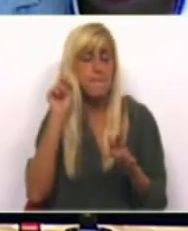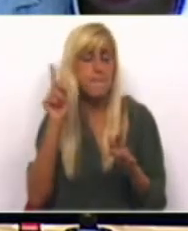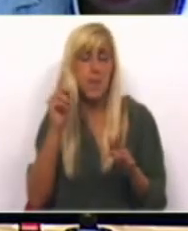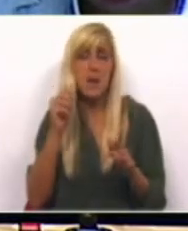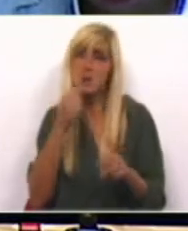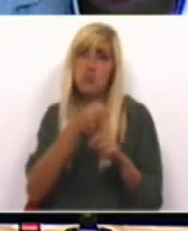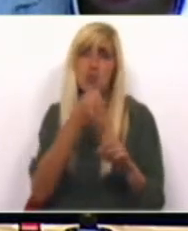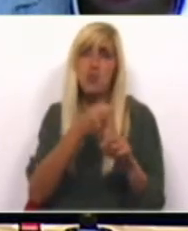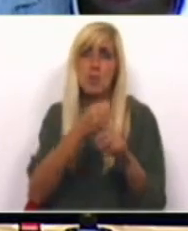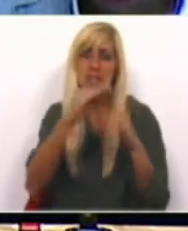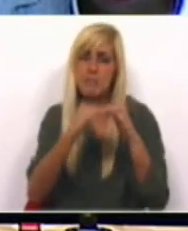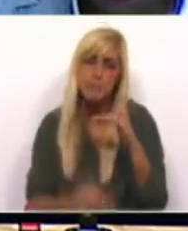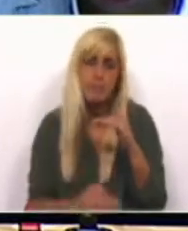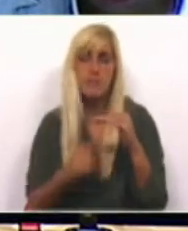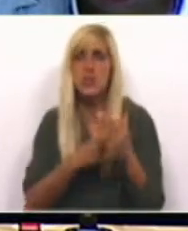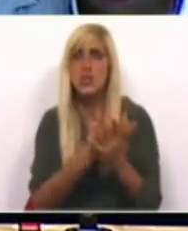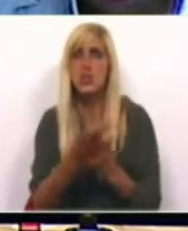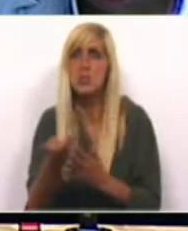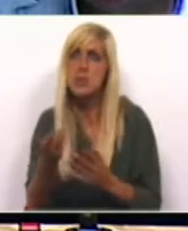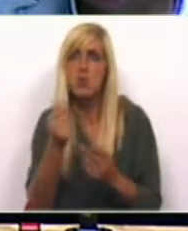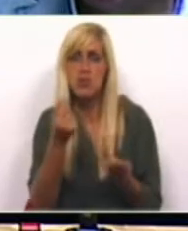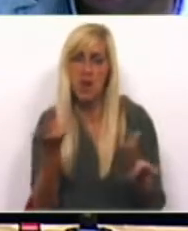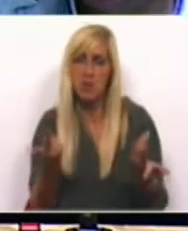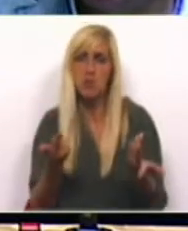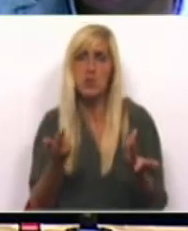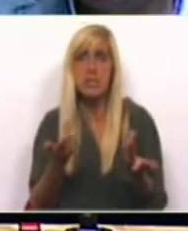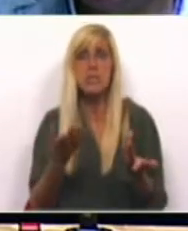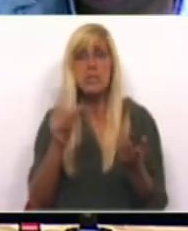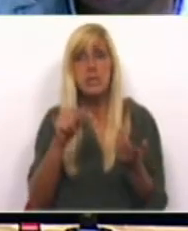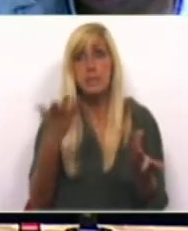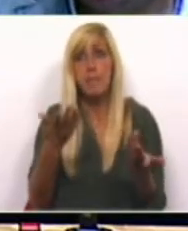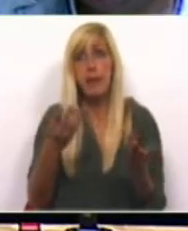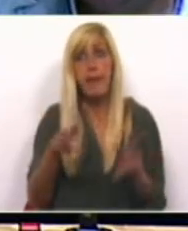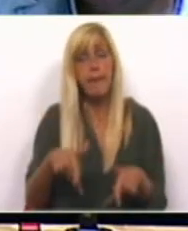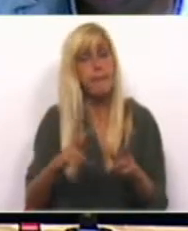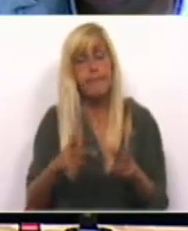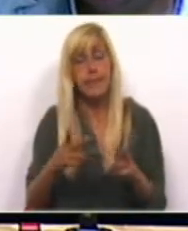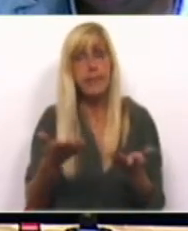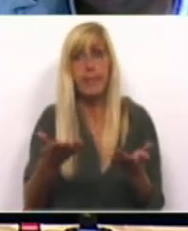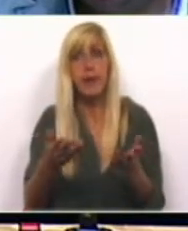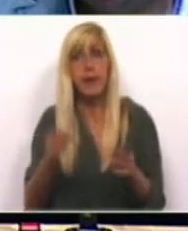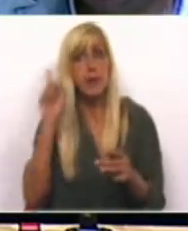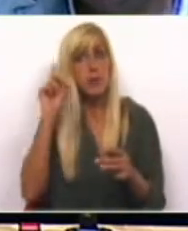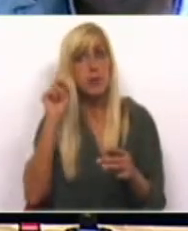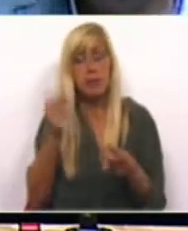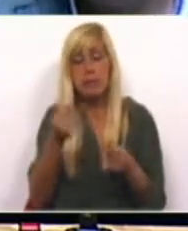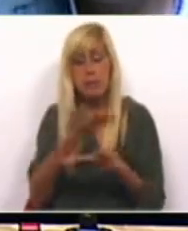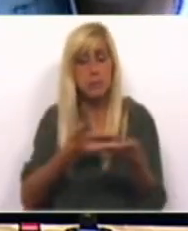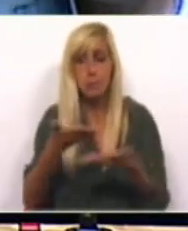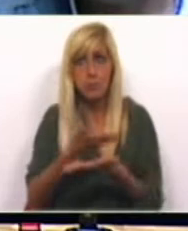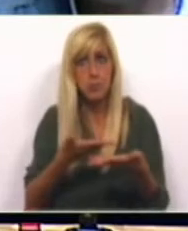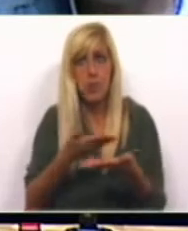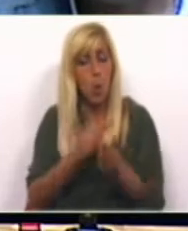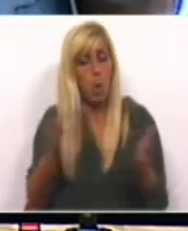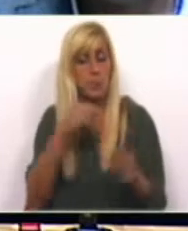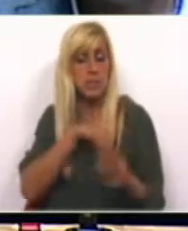que existem na distribuição de rendimento e é também uma medida fundamental do ponto de vista do bom senso económico. O aumento do salário mínimo